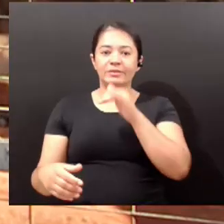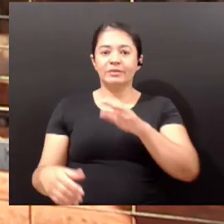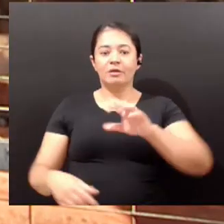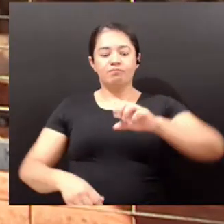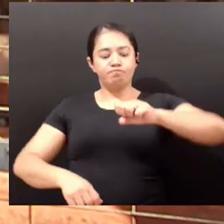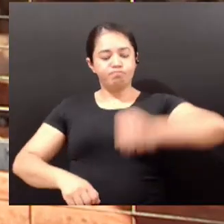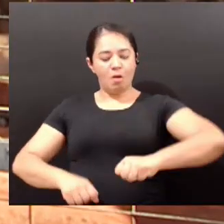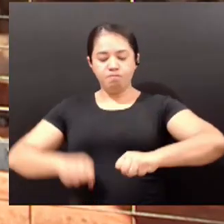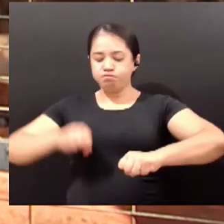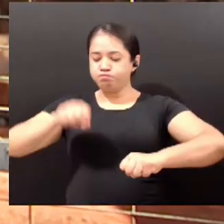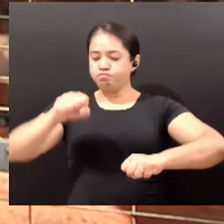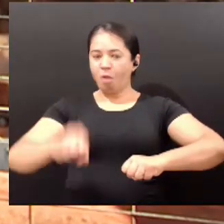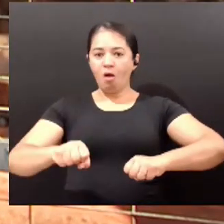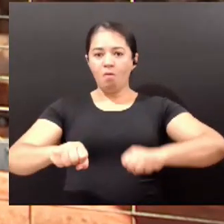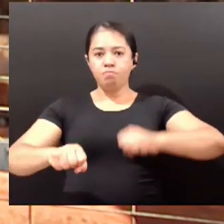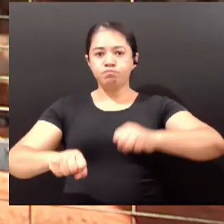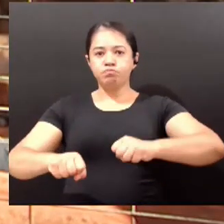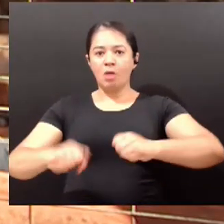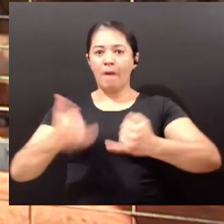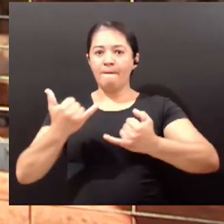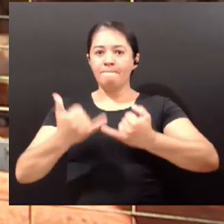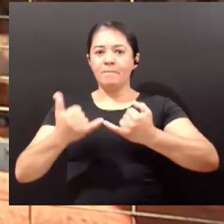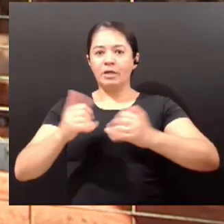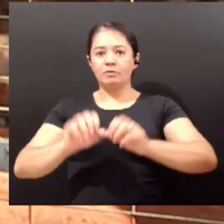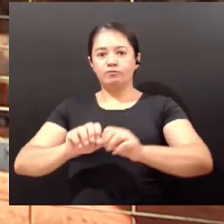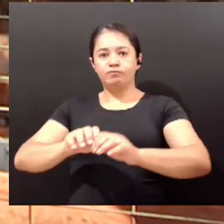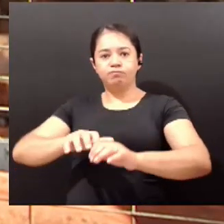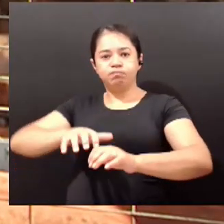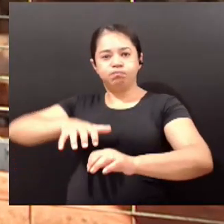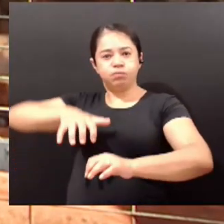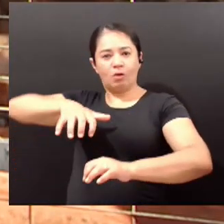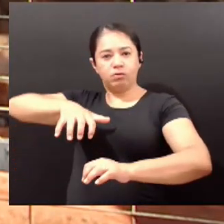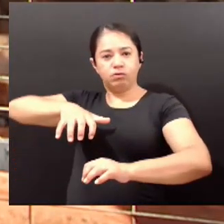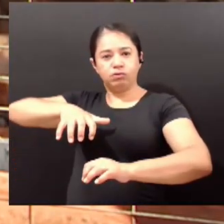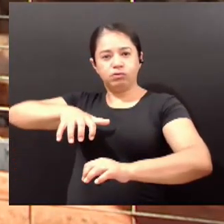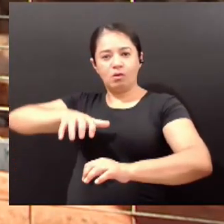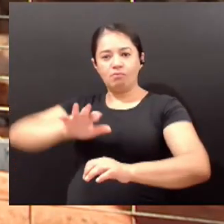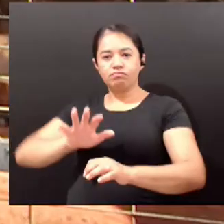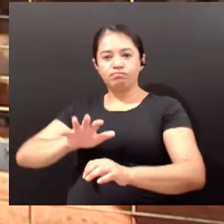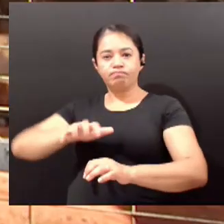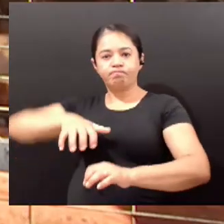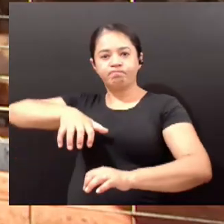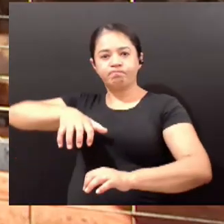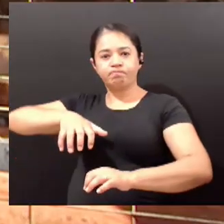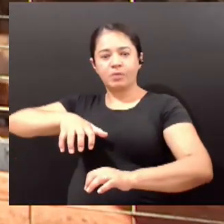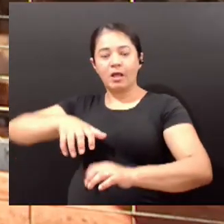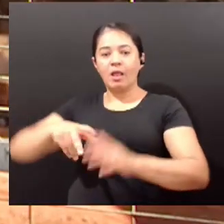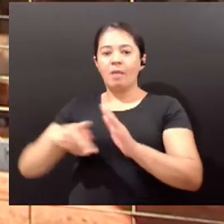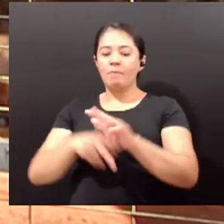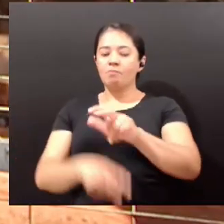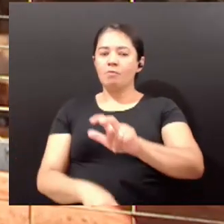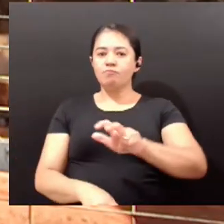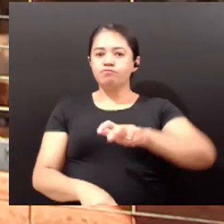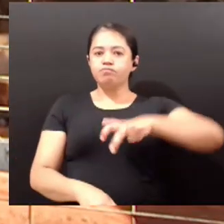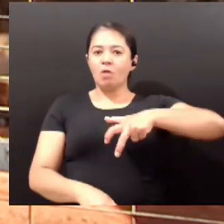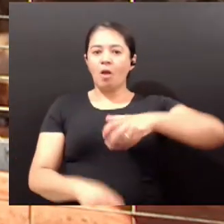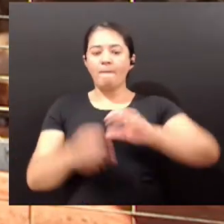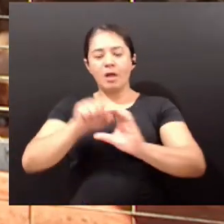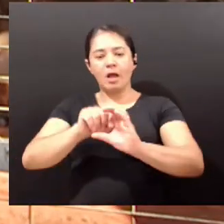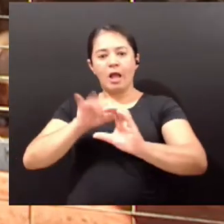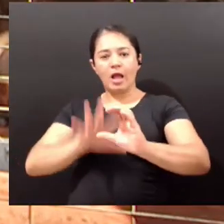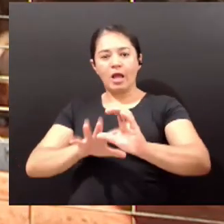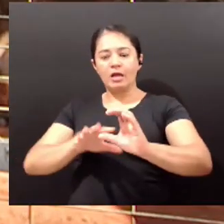um carro dragster, né? Ela é meio elevada a parte traseira. Então, dos felinos ela é caracterizada por ter umas patas traseiras